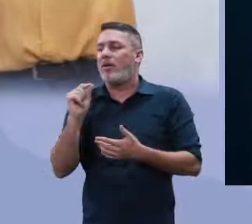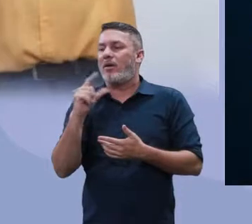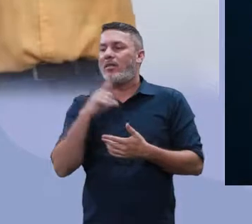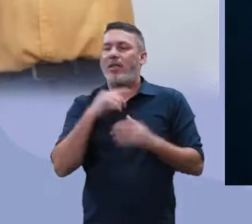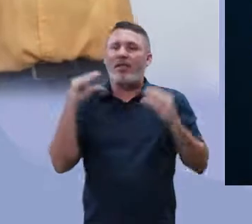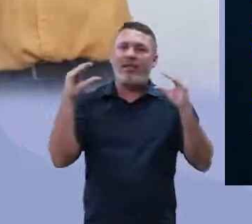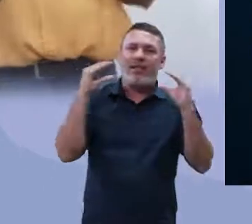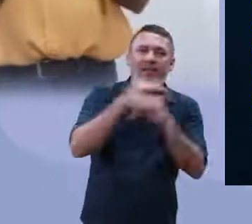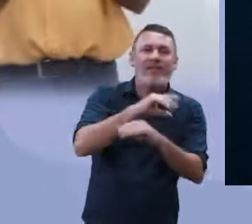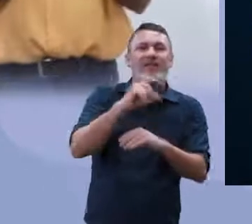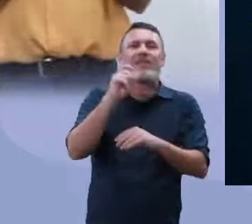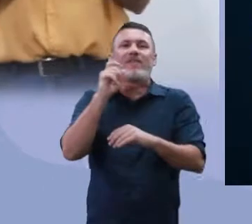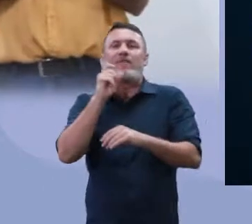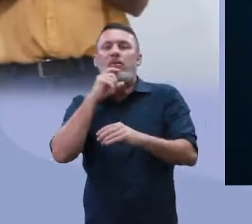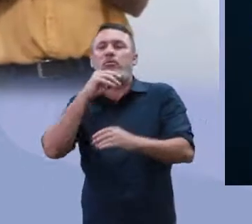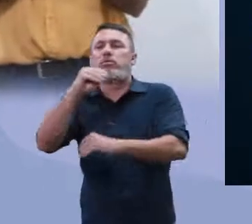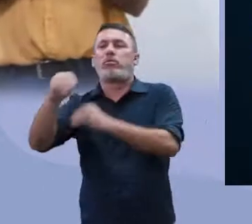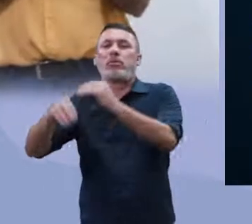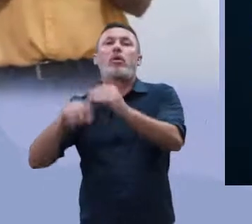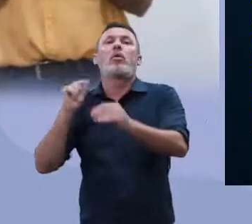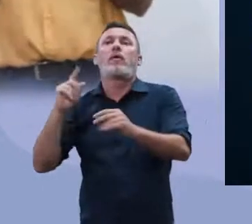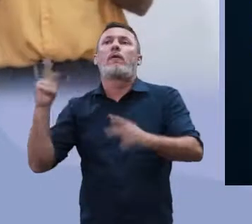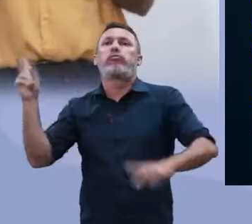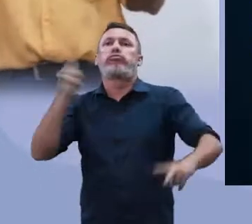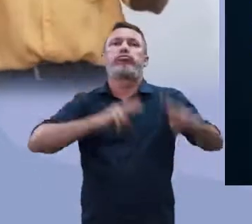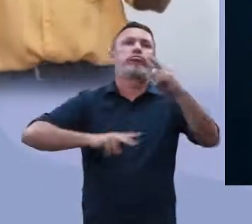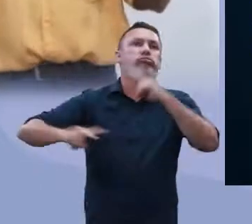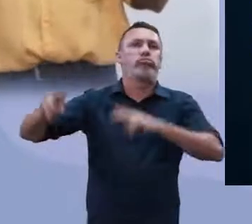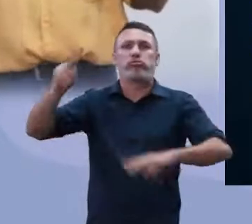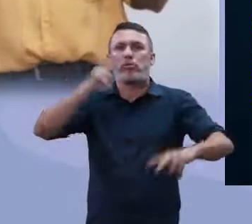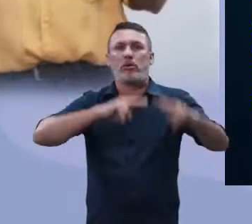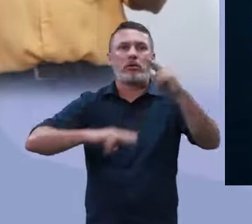queda de pressão, de baixa pressão. A velocidade diminui de 15